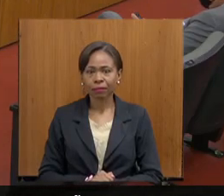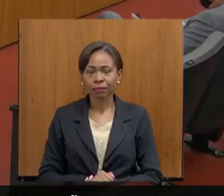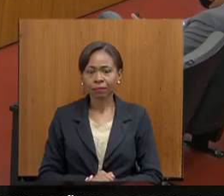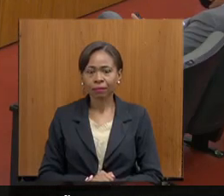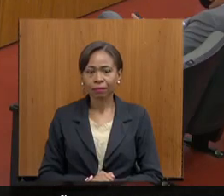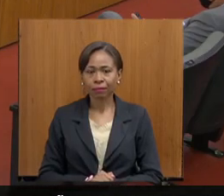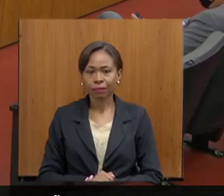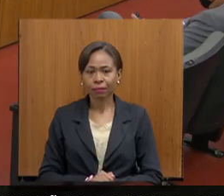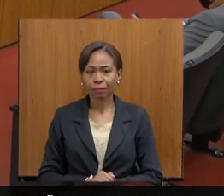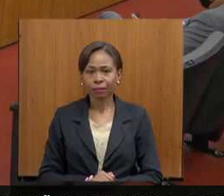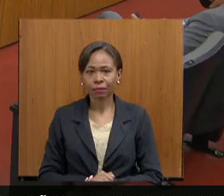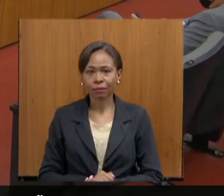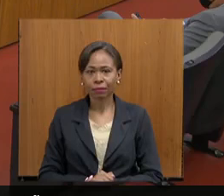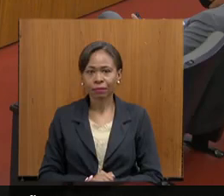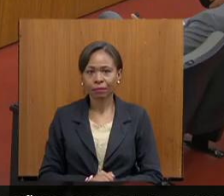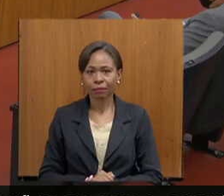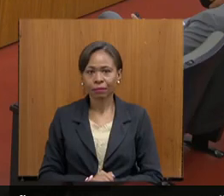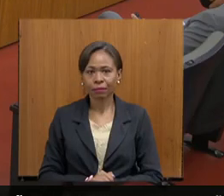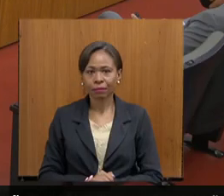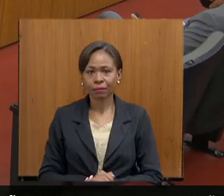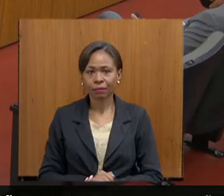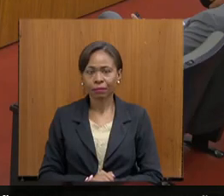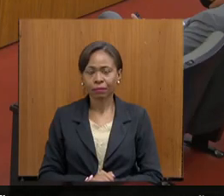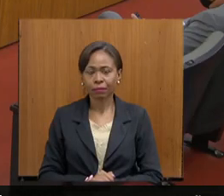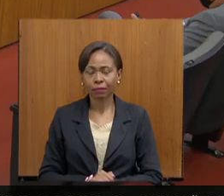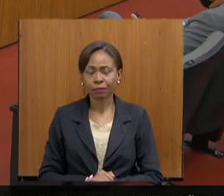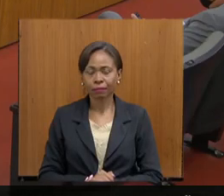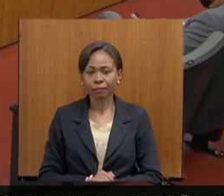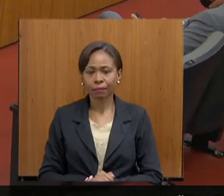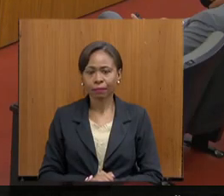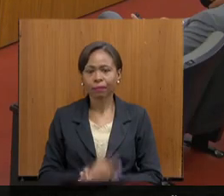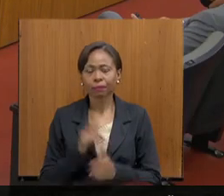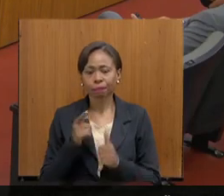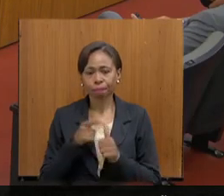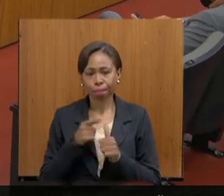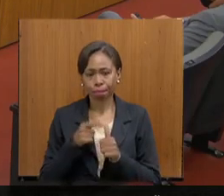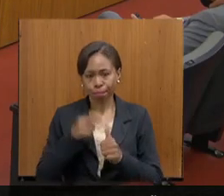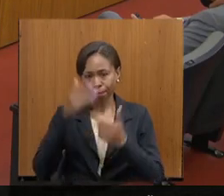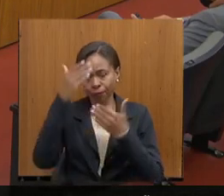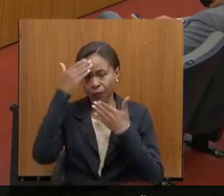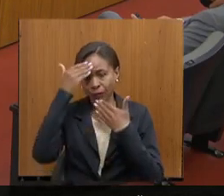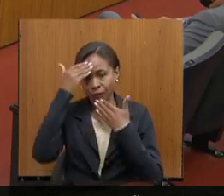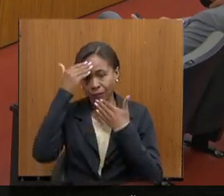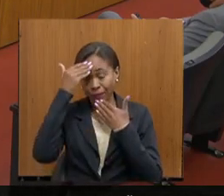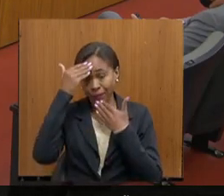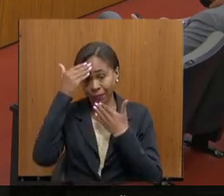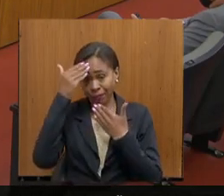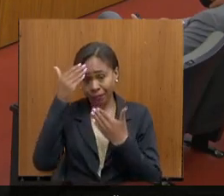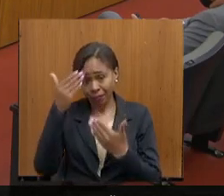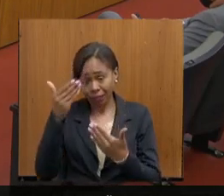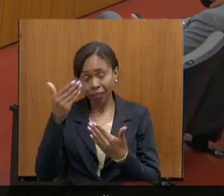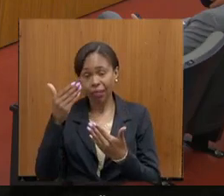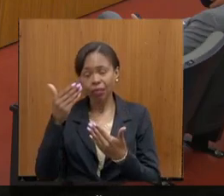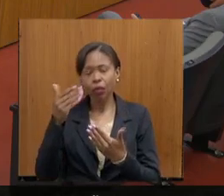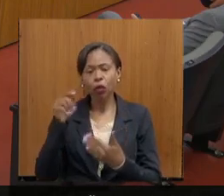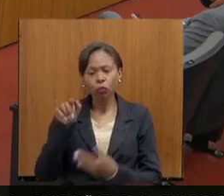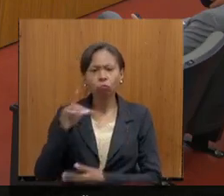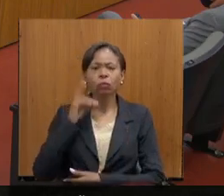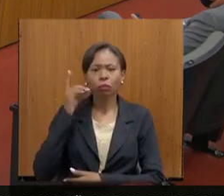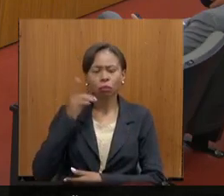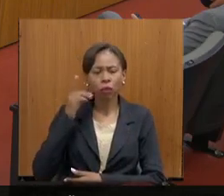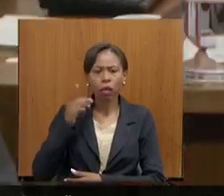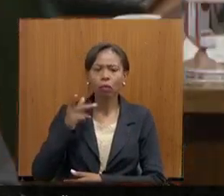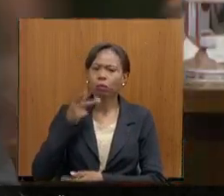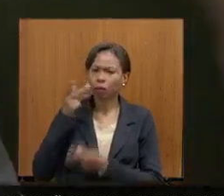pronto tá ótimo não tem problema nenhum tá bom primeiro queria agradecer suas palavras